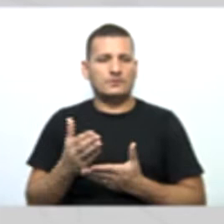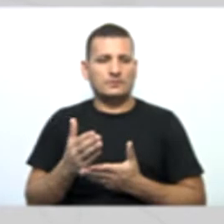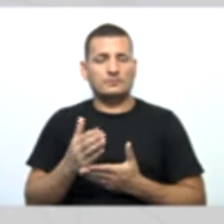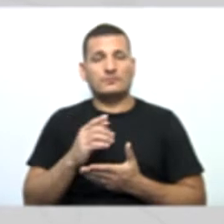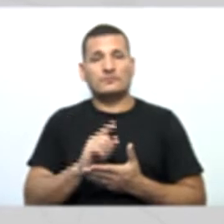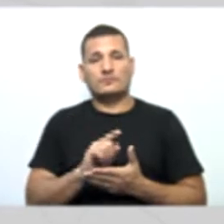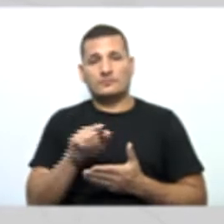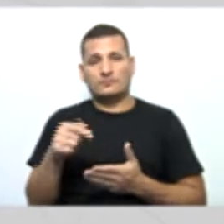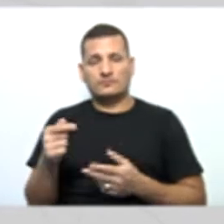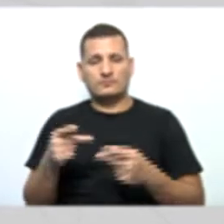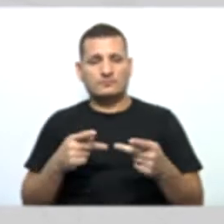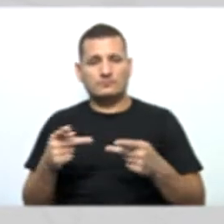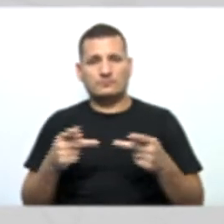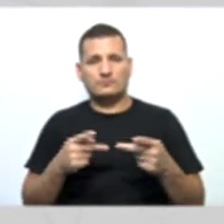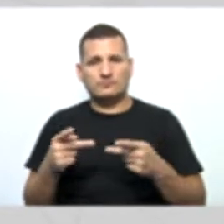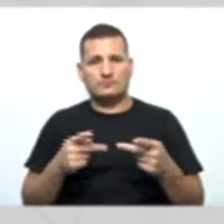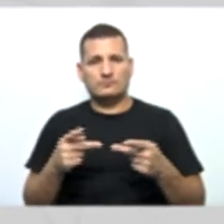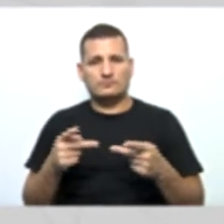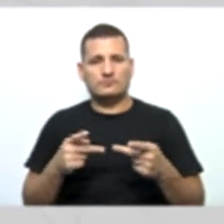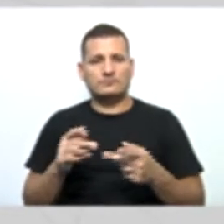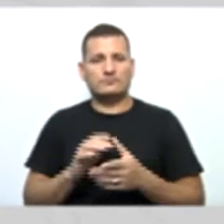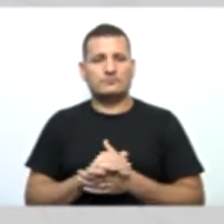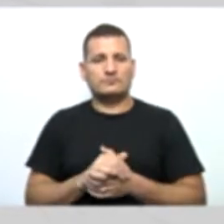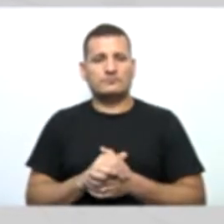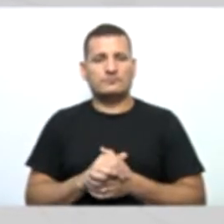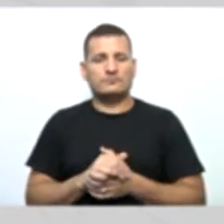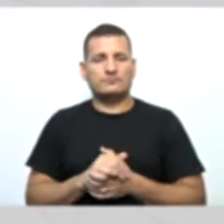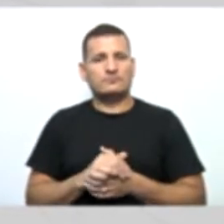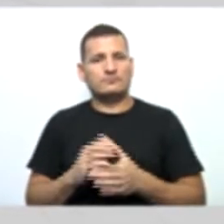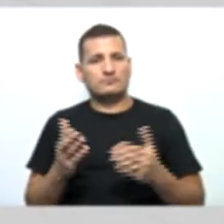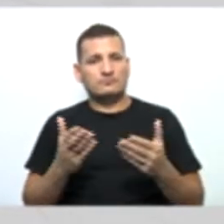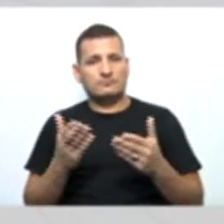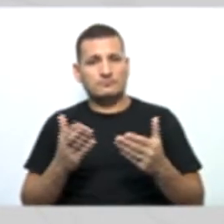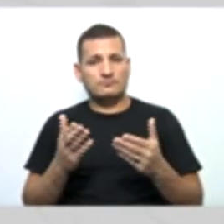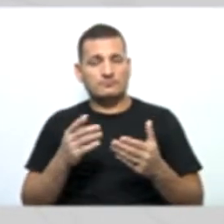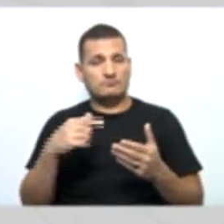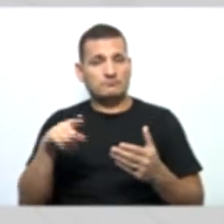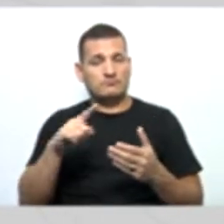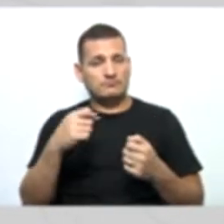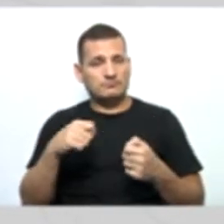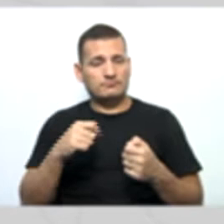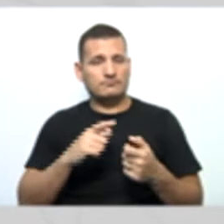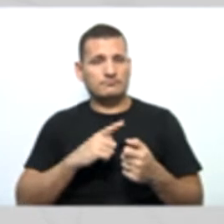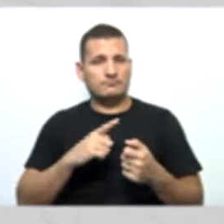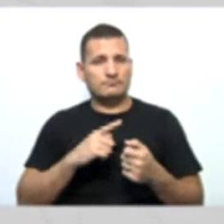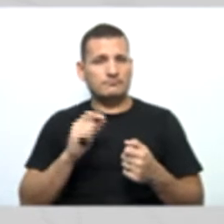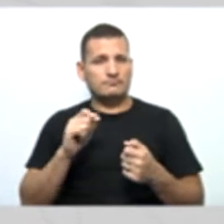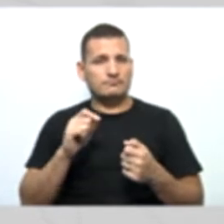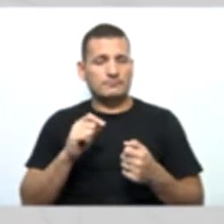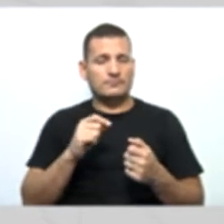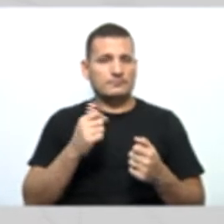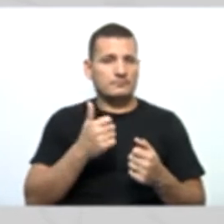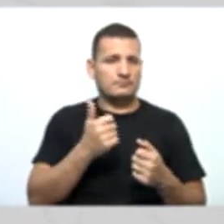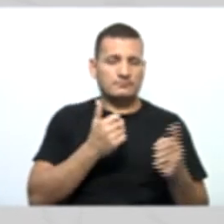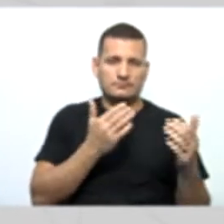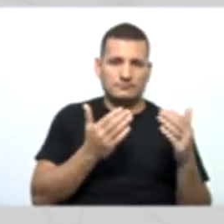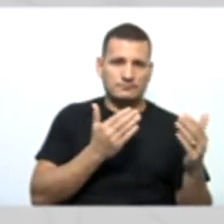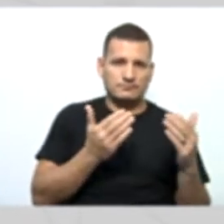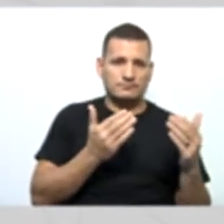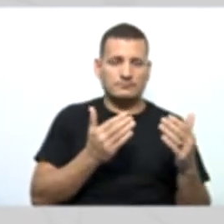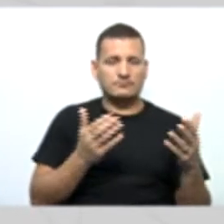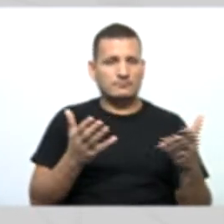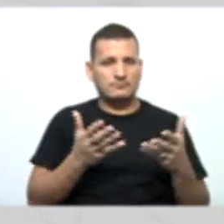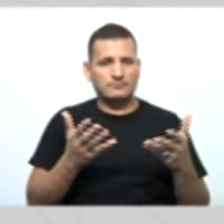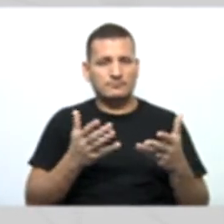o projeto. Olha aí. Olha a preocupação que eu quero que você tenha. Primeiro você analisou. Agora,